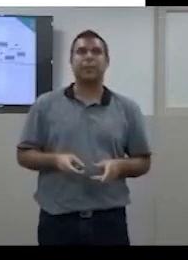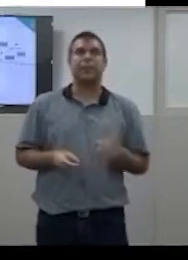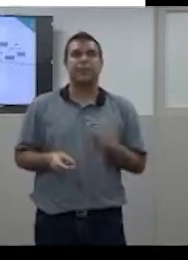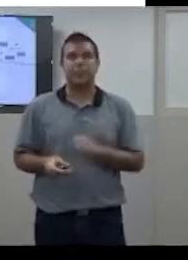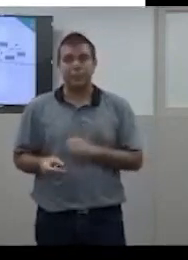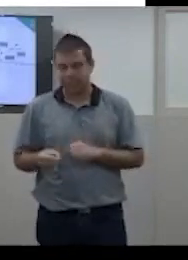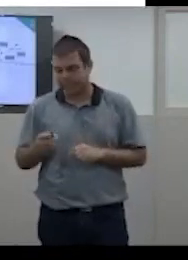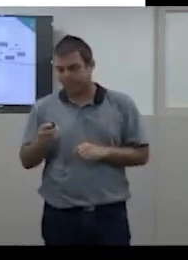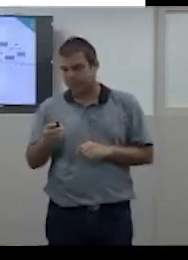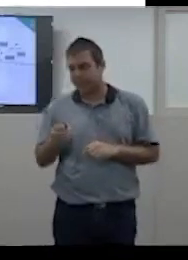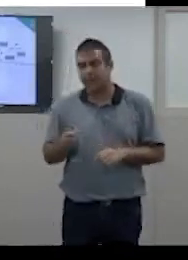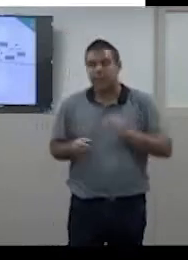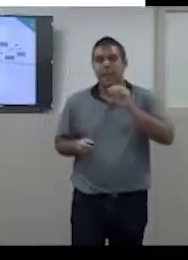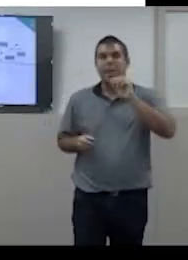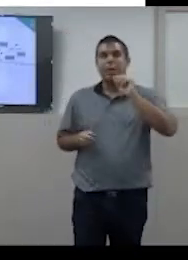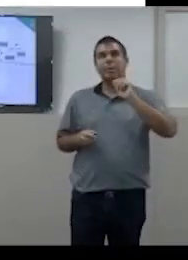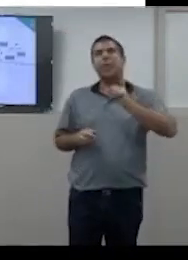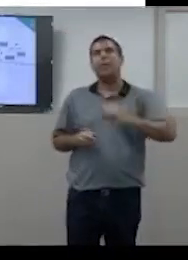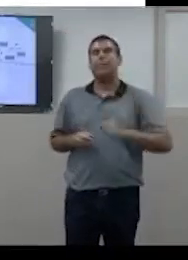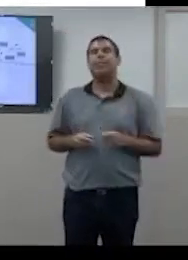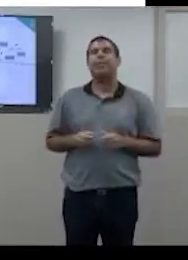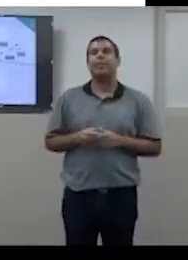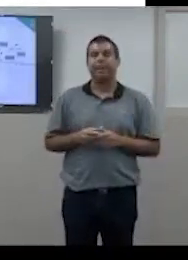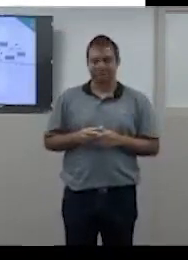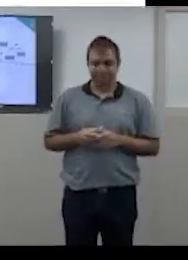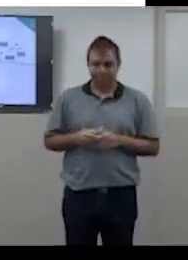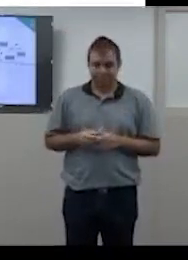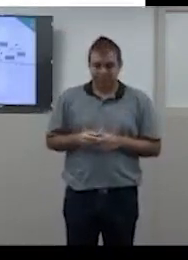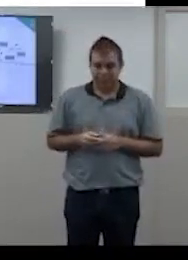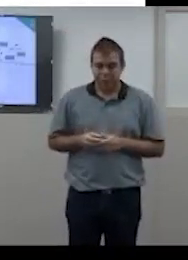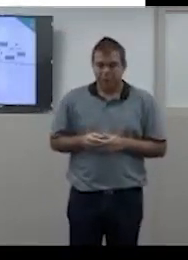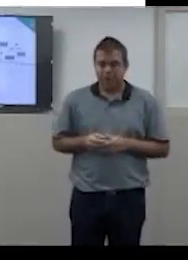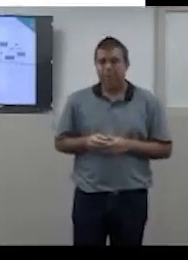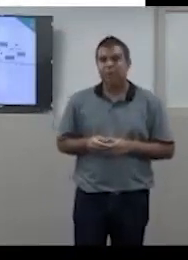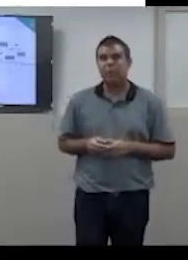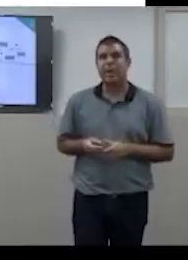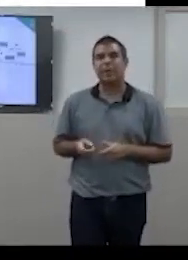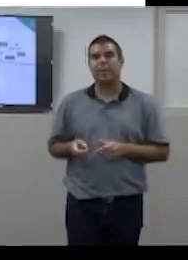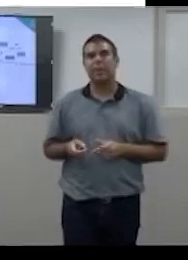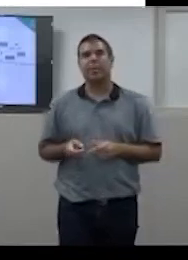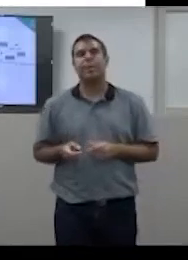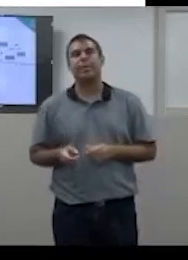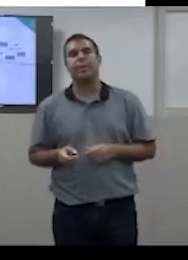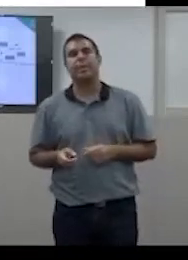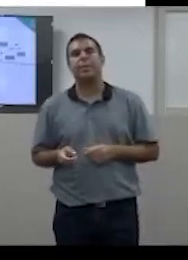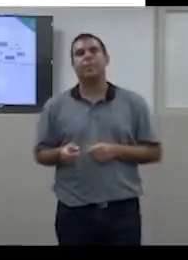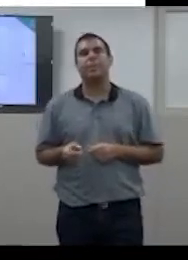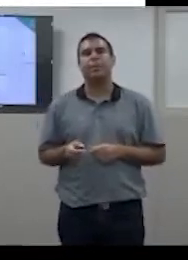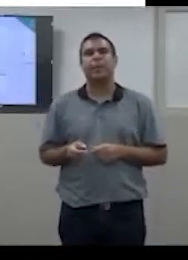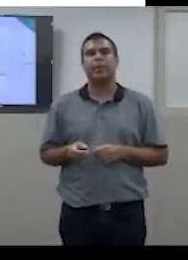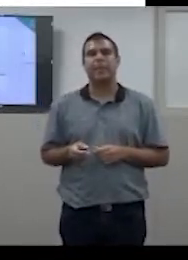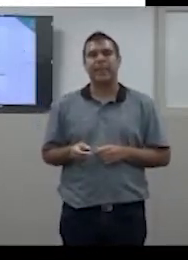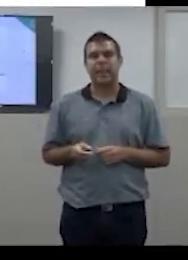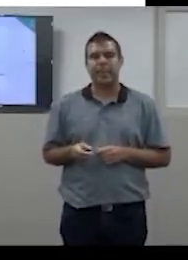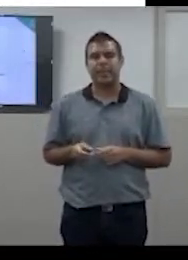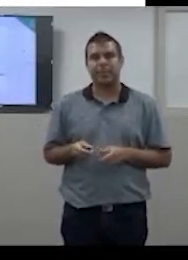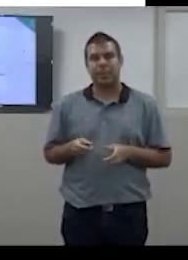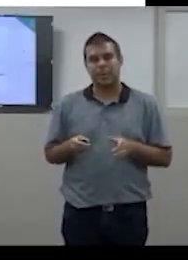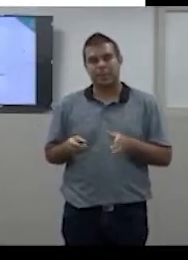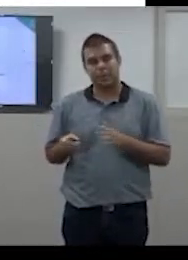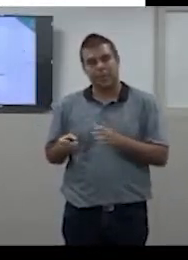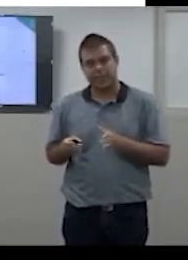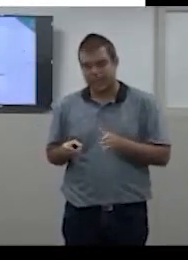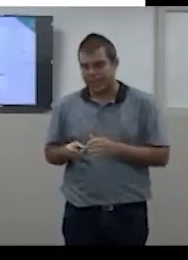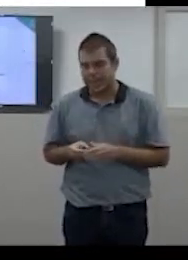três estados físicos simultaneamente, ok? Um detalhe para vocês ali. A gente está tão acostumado a estar trabalhando ali com os estados da